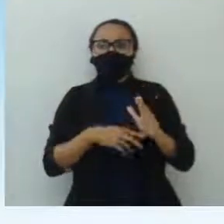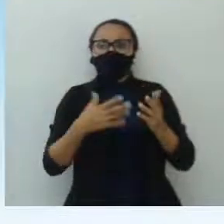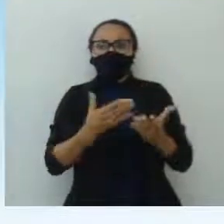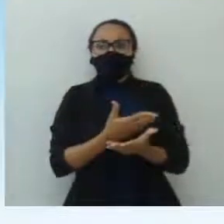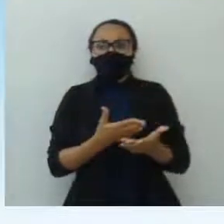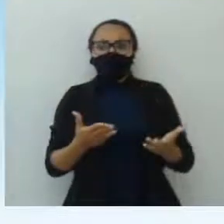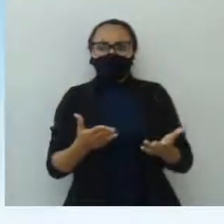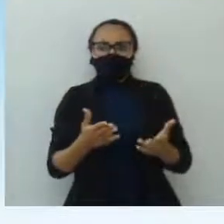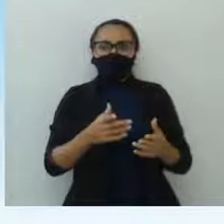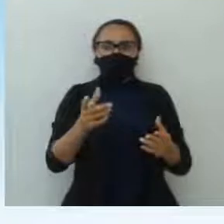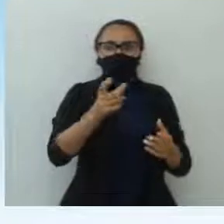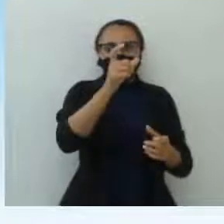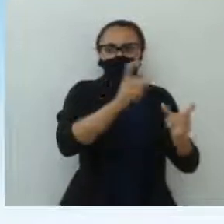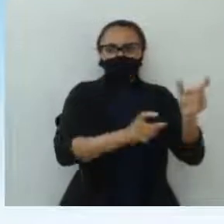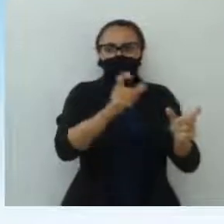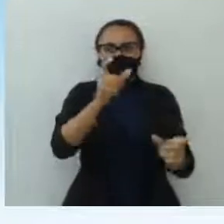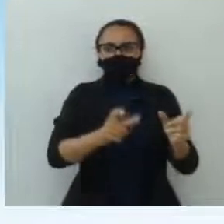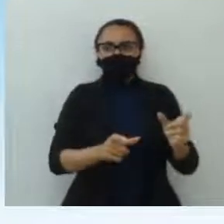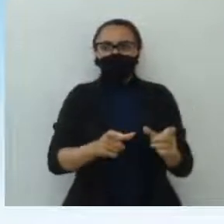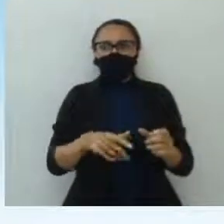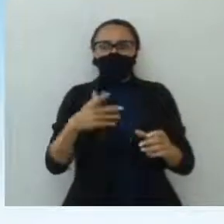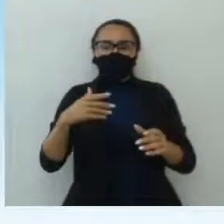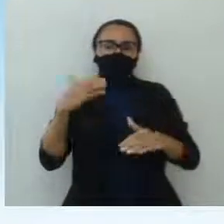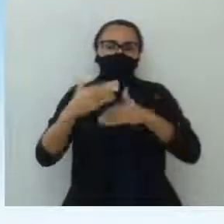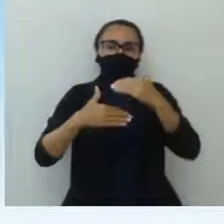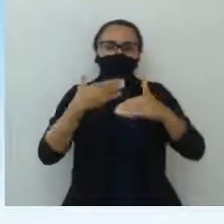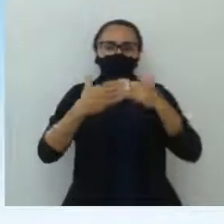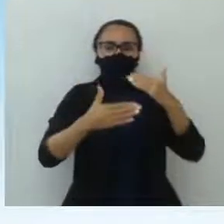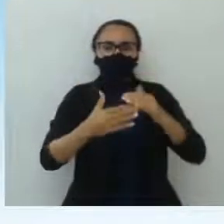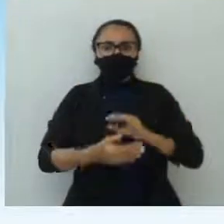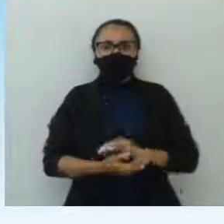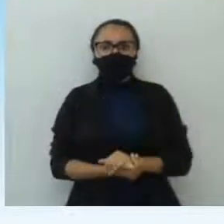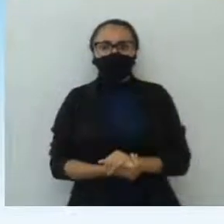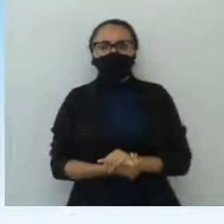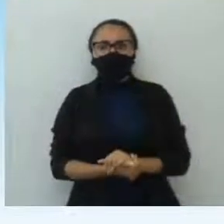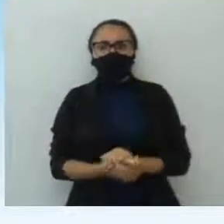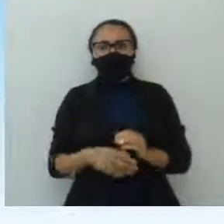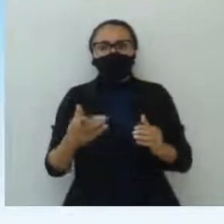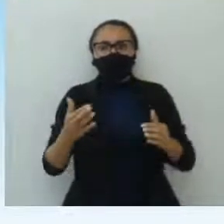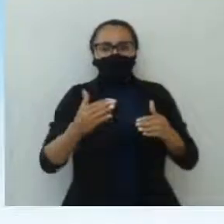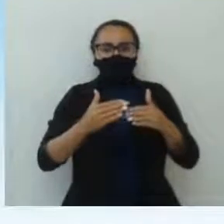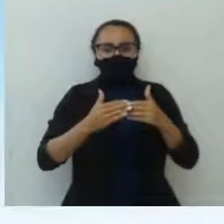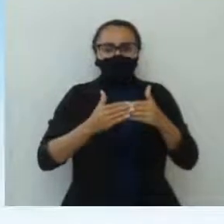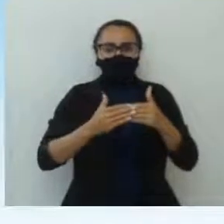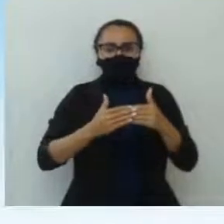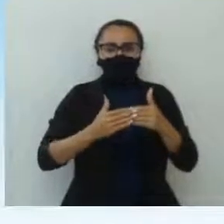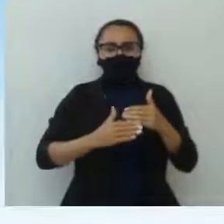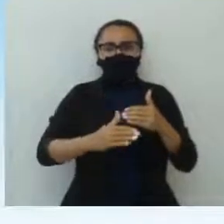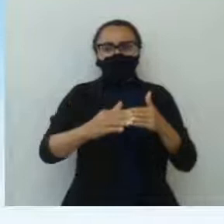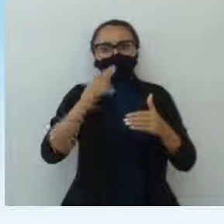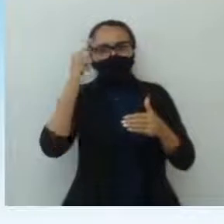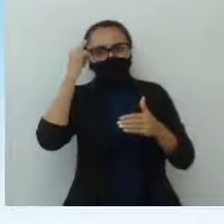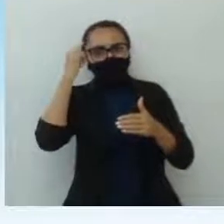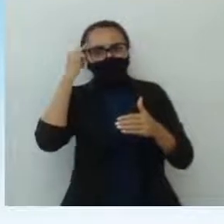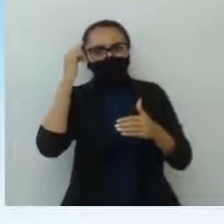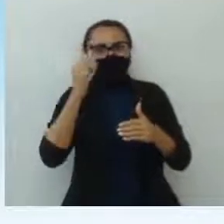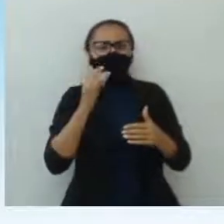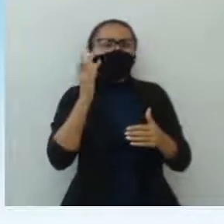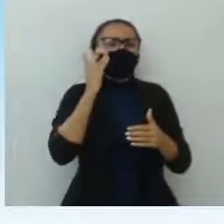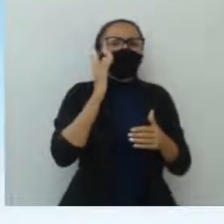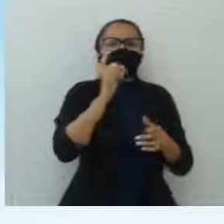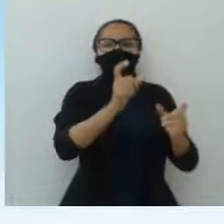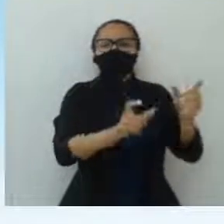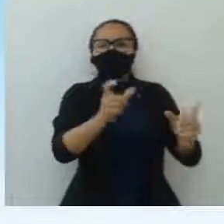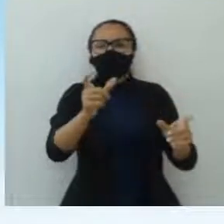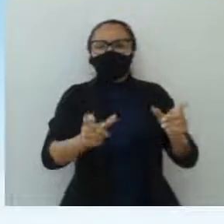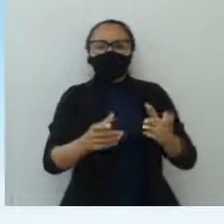exposição, tanto dos personagens quanto da ação que vai ser desenvolvida. É ali onde você começa a pensar quem é quem dentro da história. Vamos